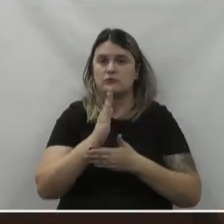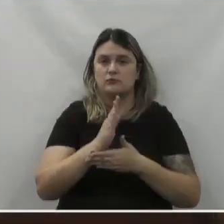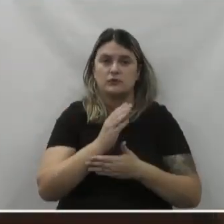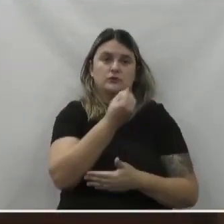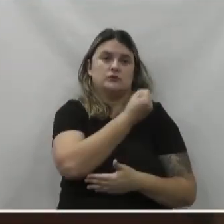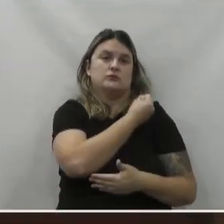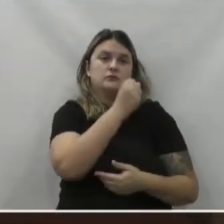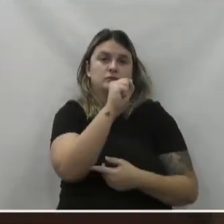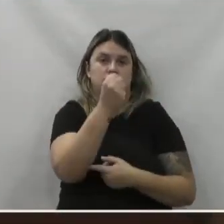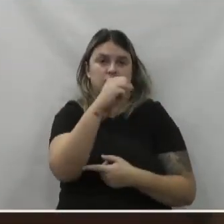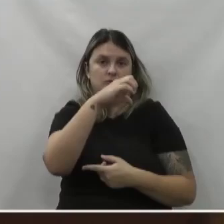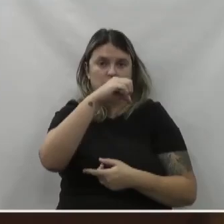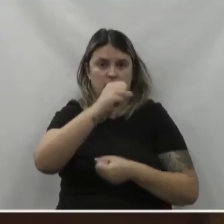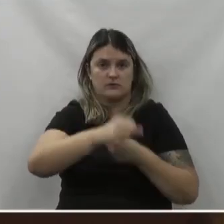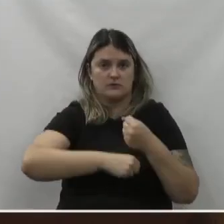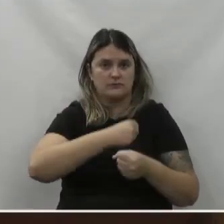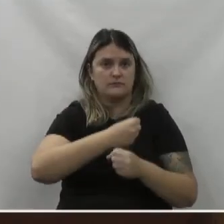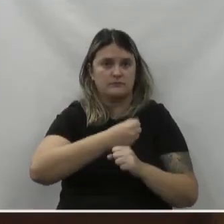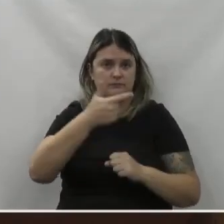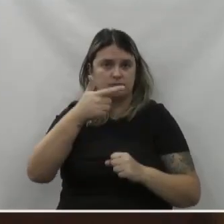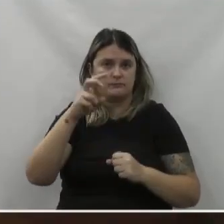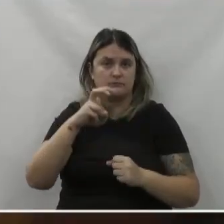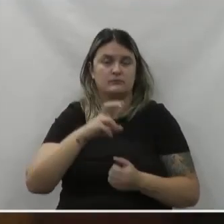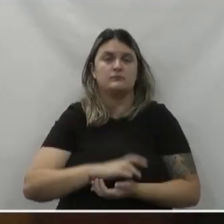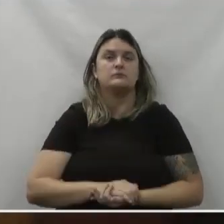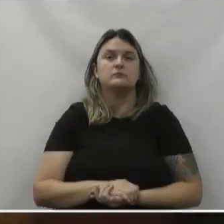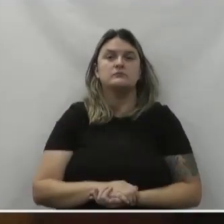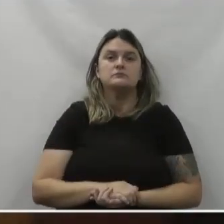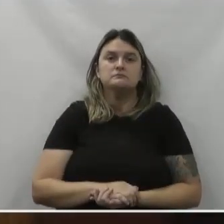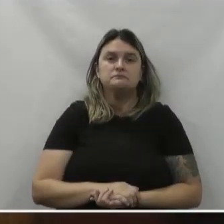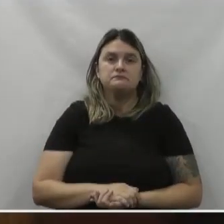número 89/2025.